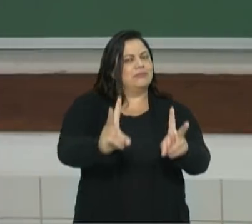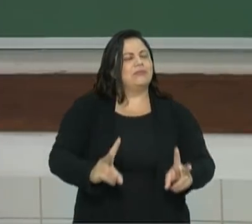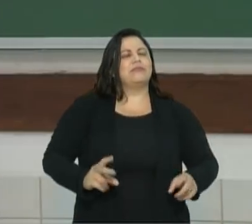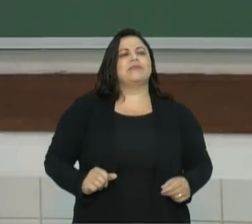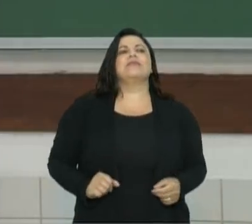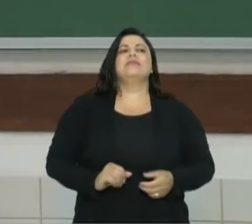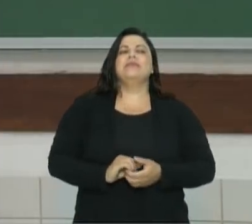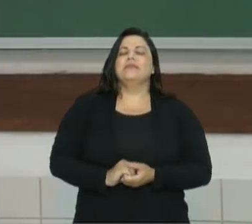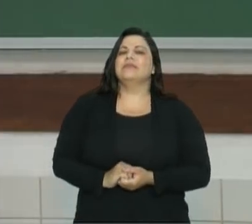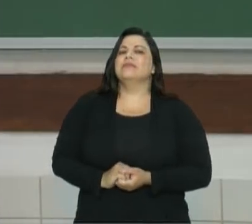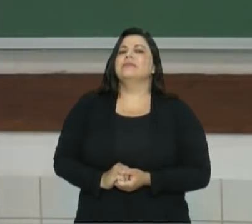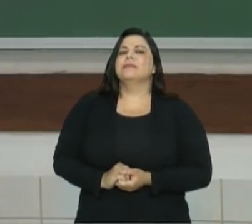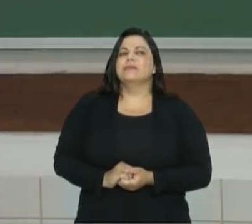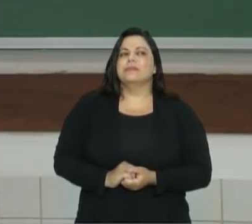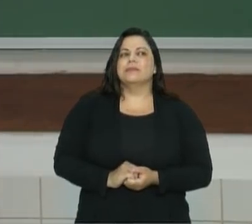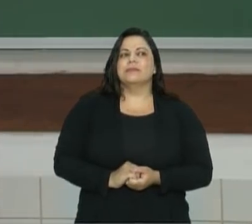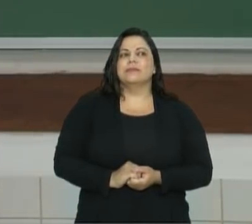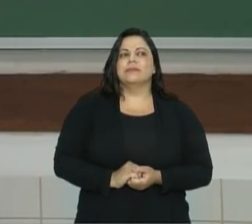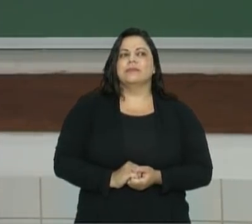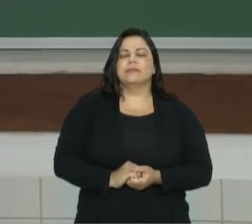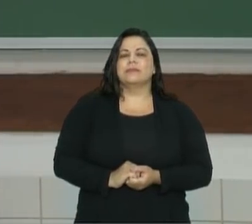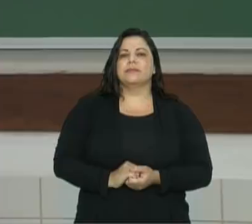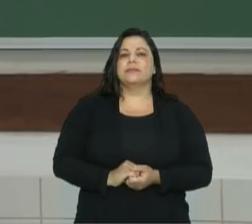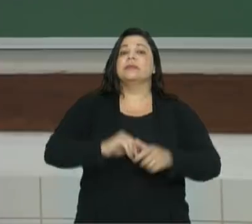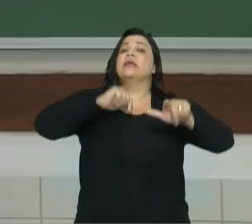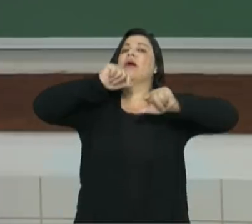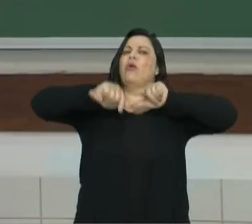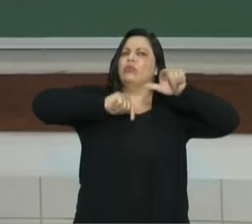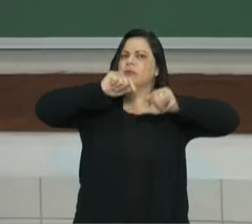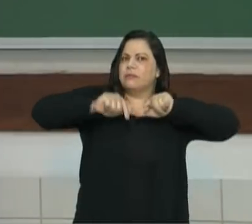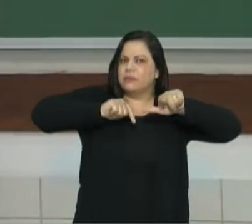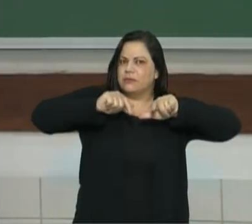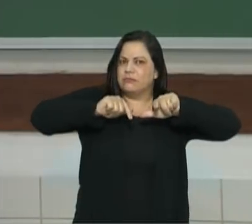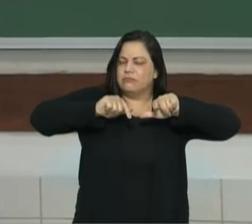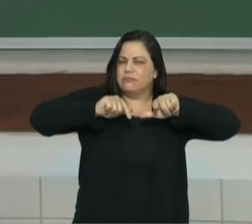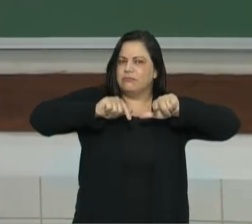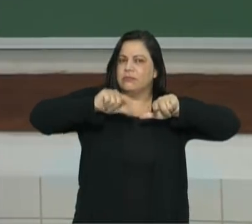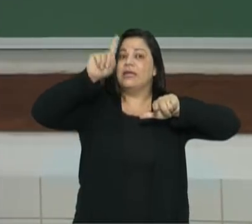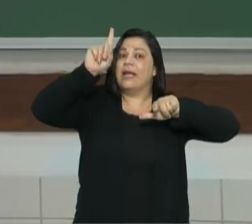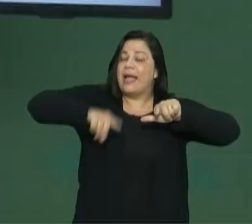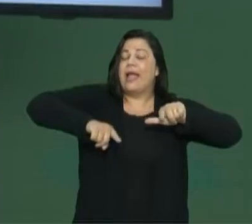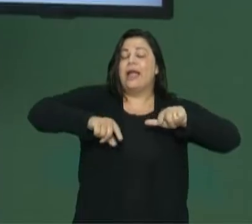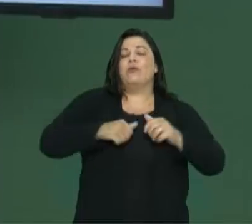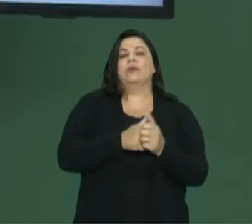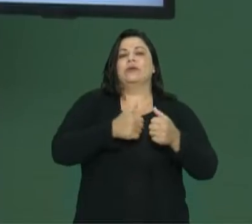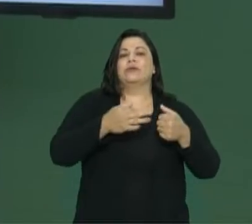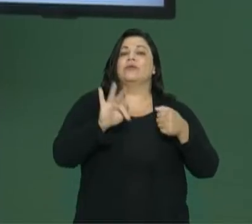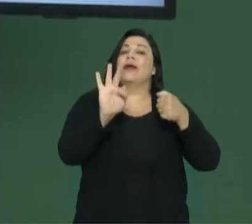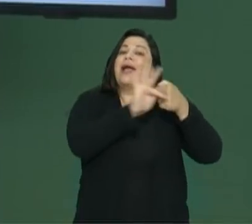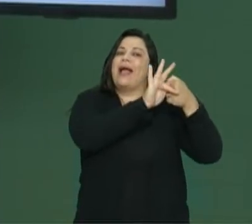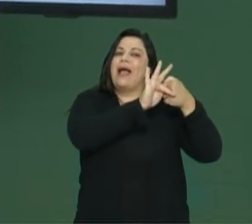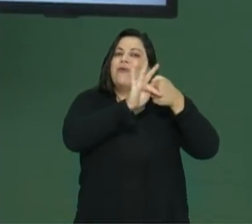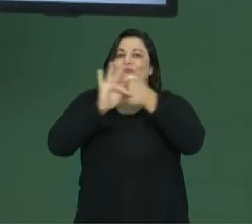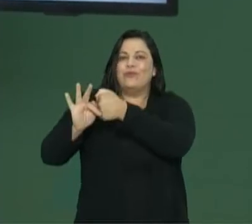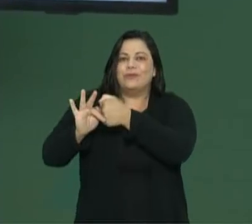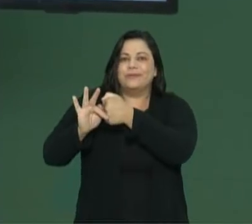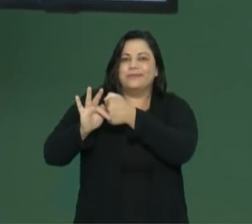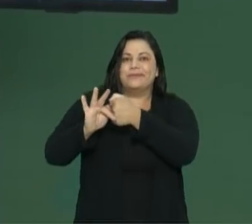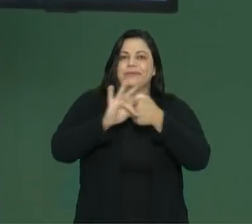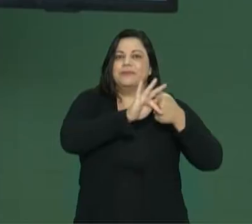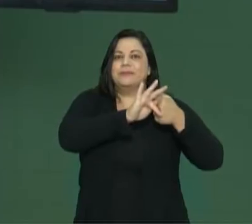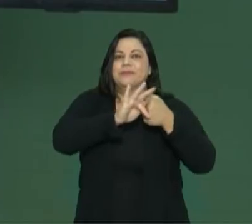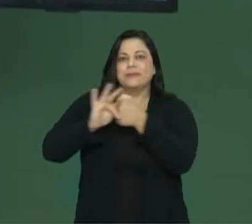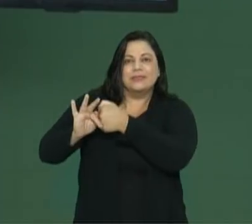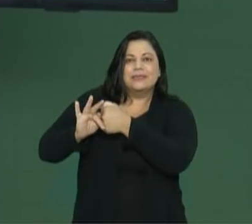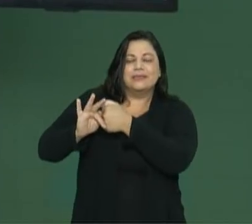nossos estudos. Gente, então trabalho nesse caso, certo? É quando você aplica uma força e essa força promove o